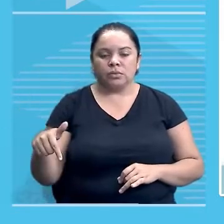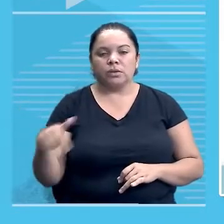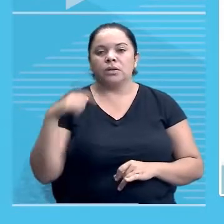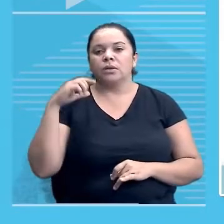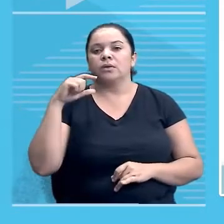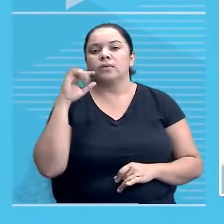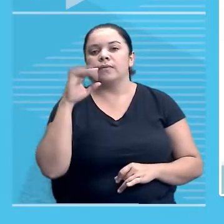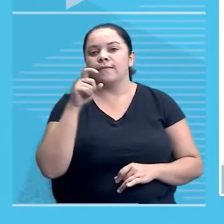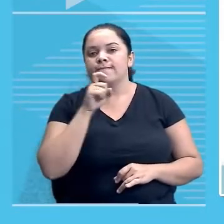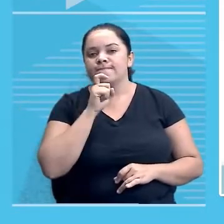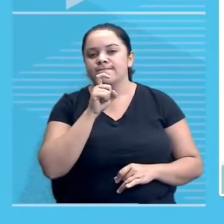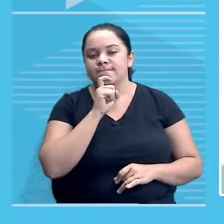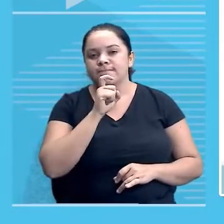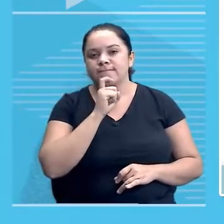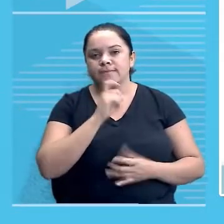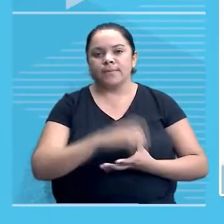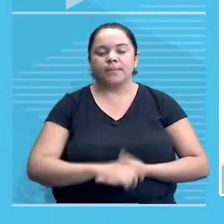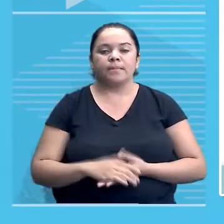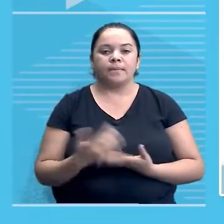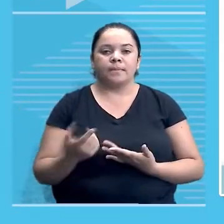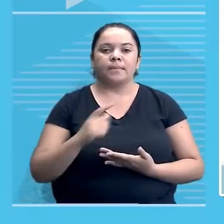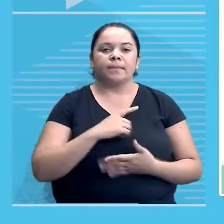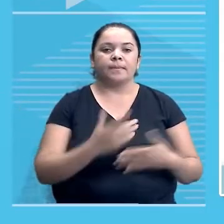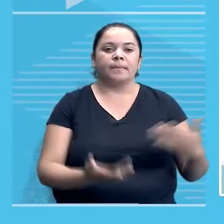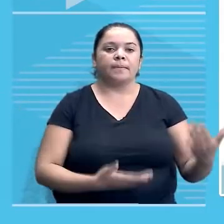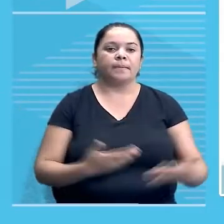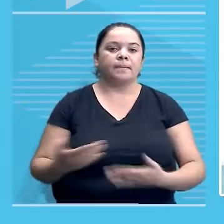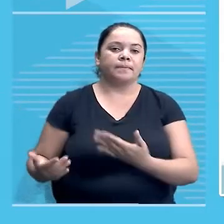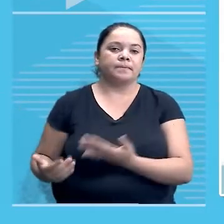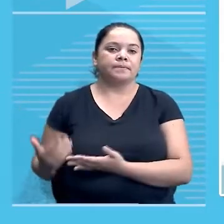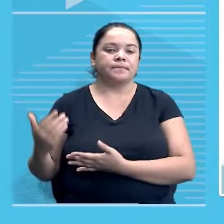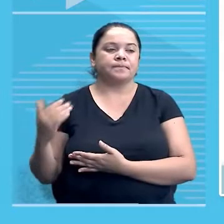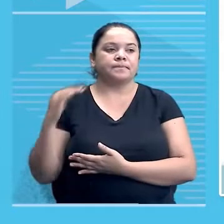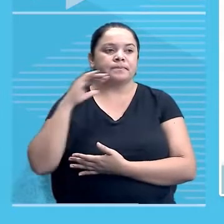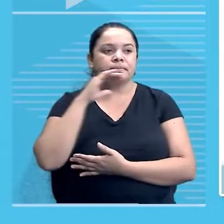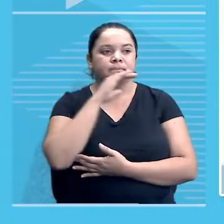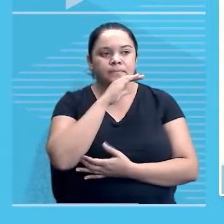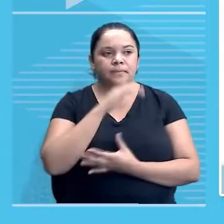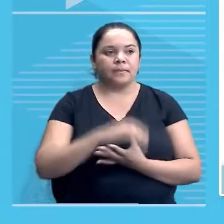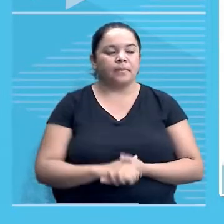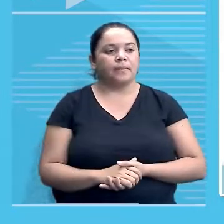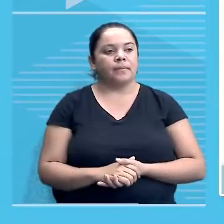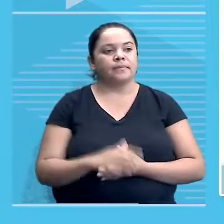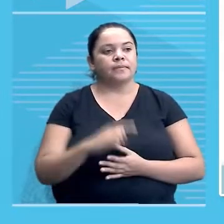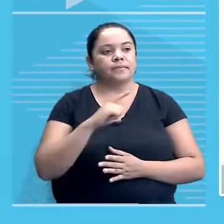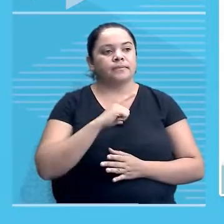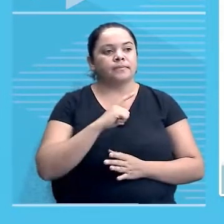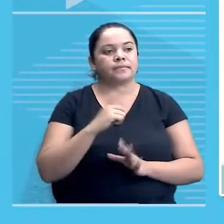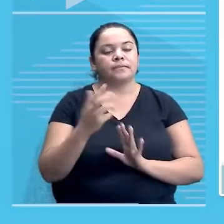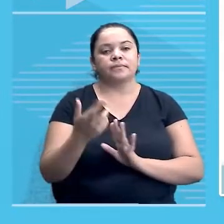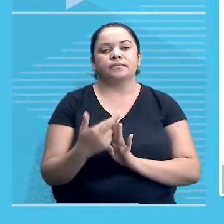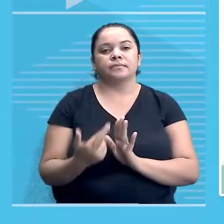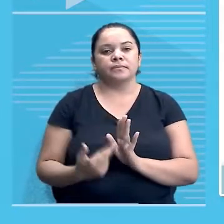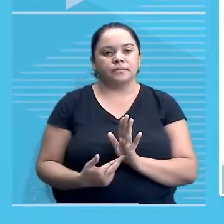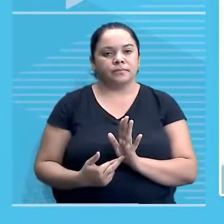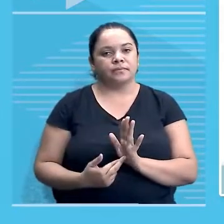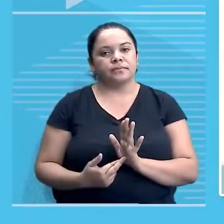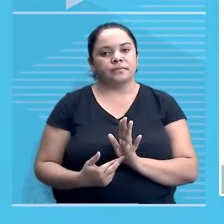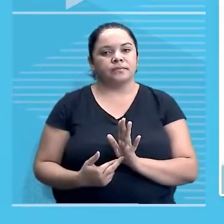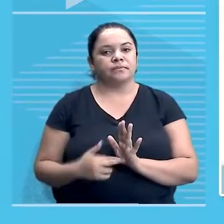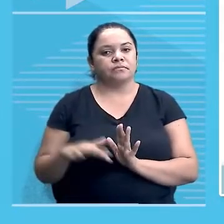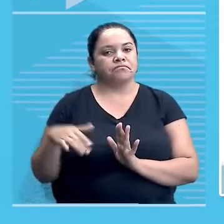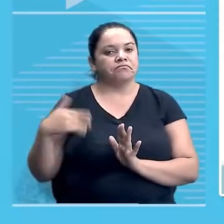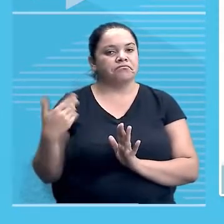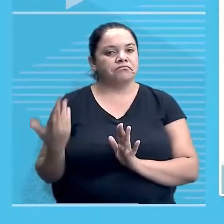tem uma transferência de calor, você vai ter um padrão. Você vai possuir um padrão. Qual é esse